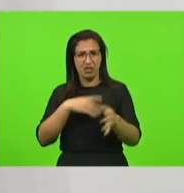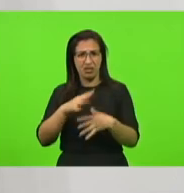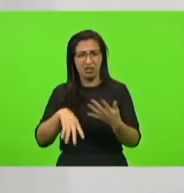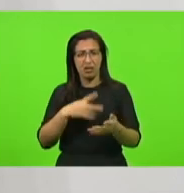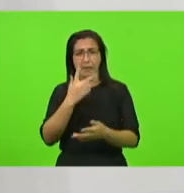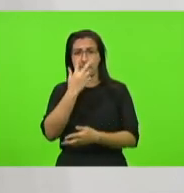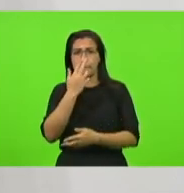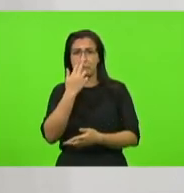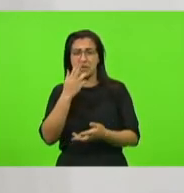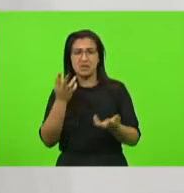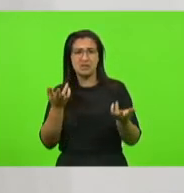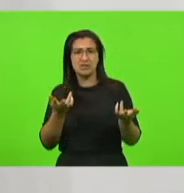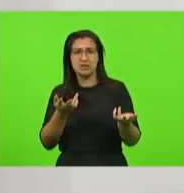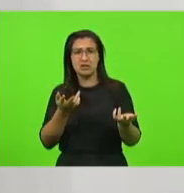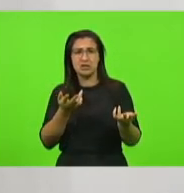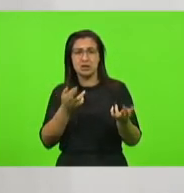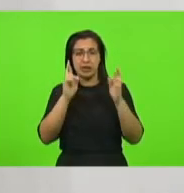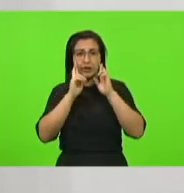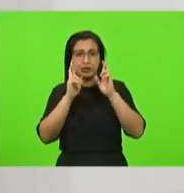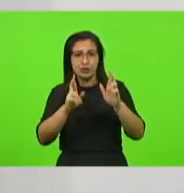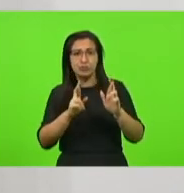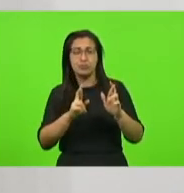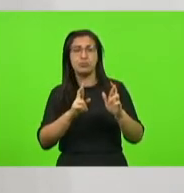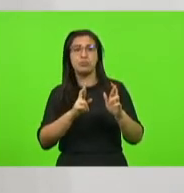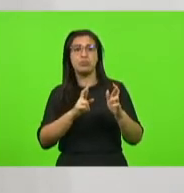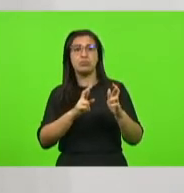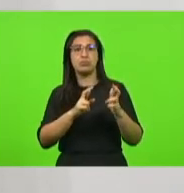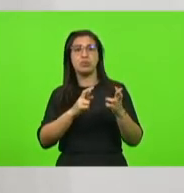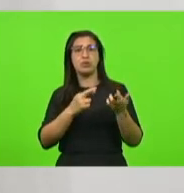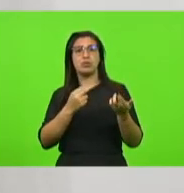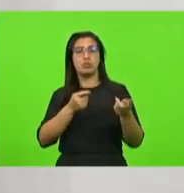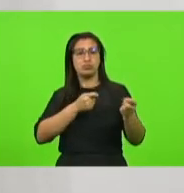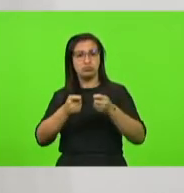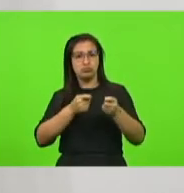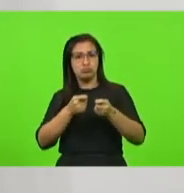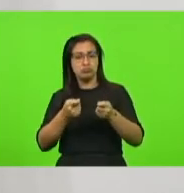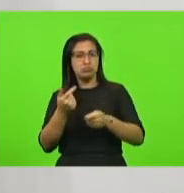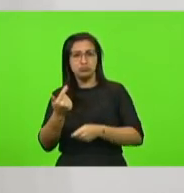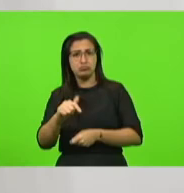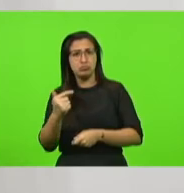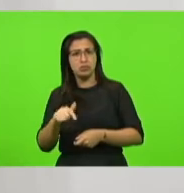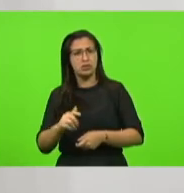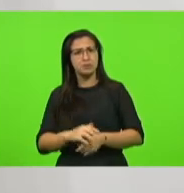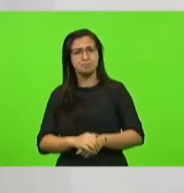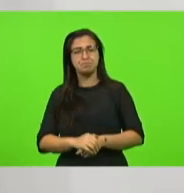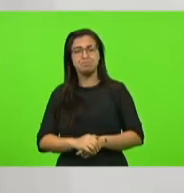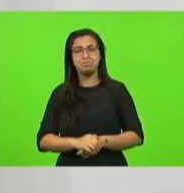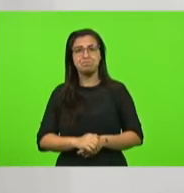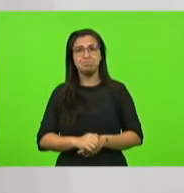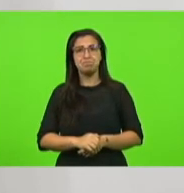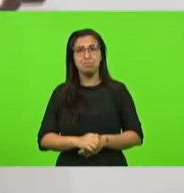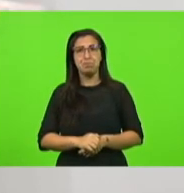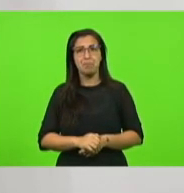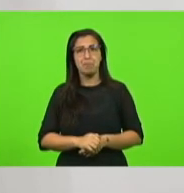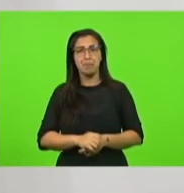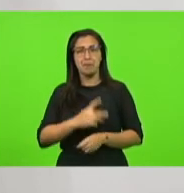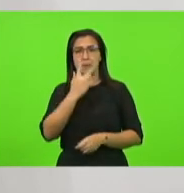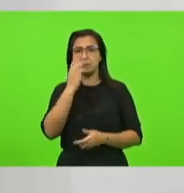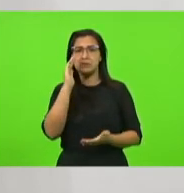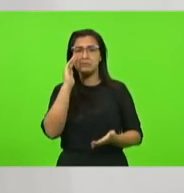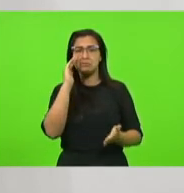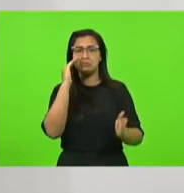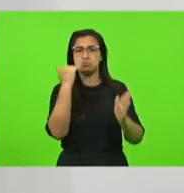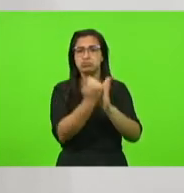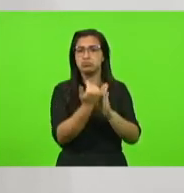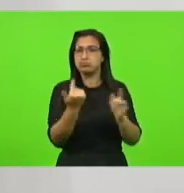a probidade é essa? Que compromisso com o combate à corrupção é esse? É compromisso nenhum, é compromisso